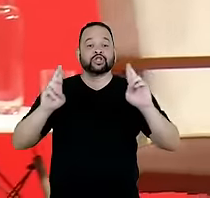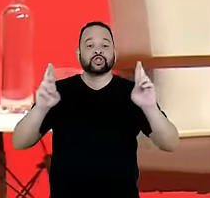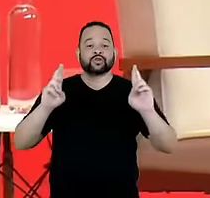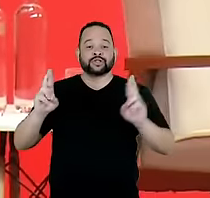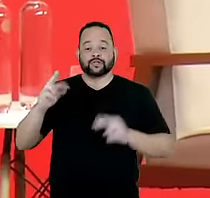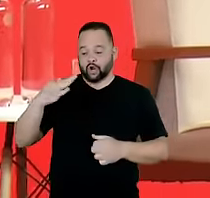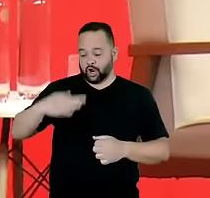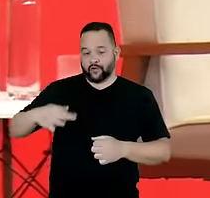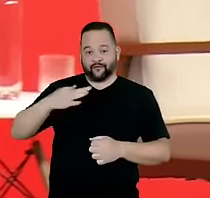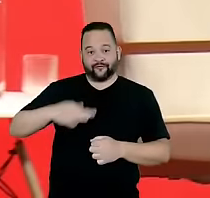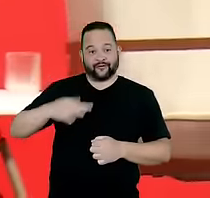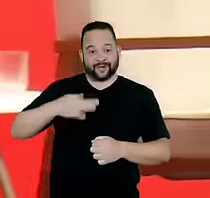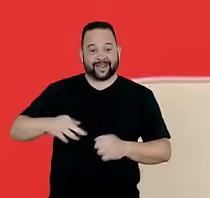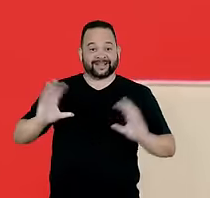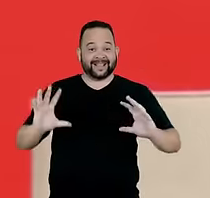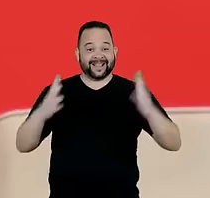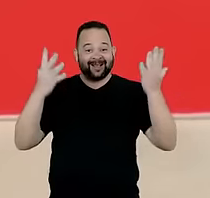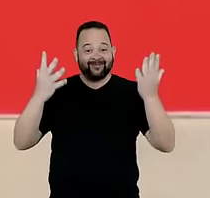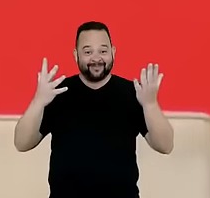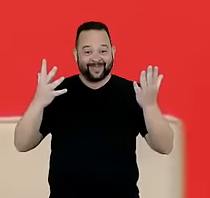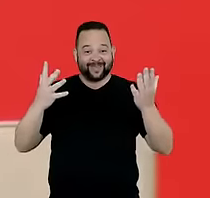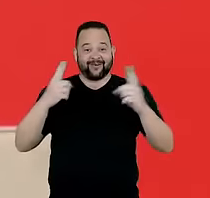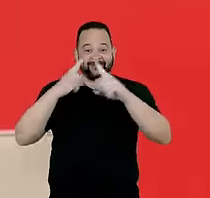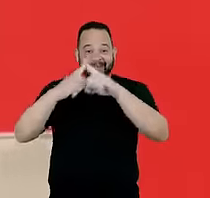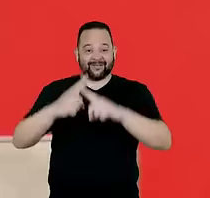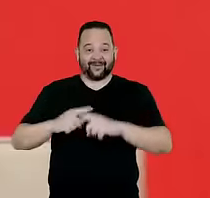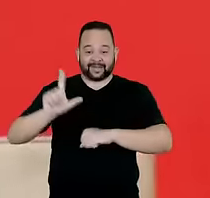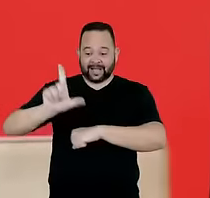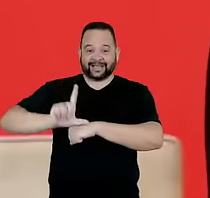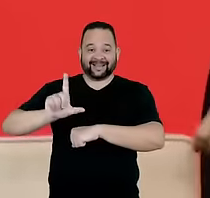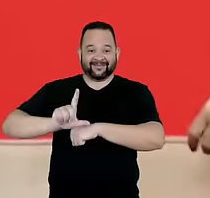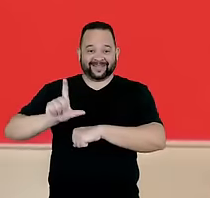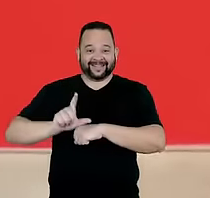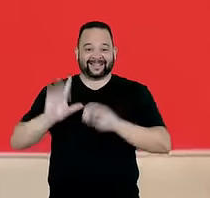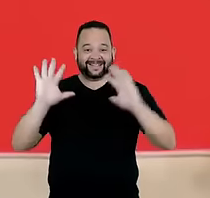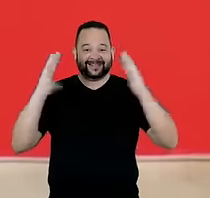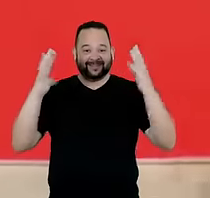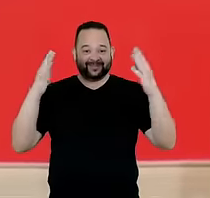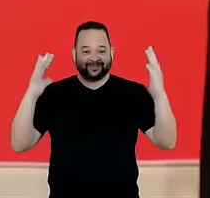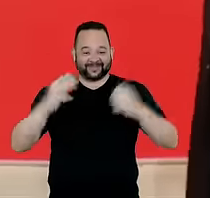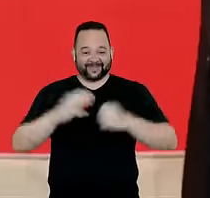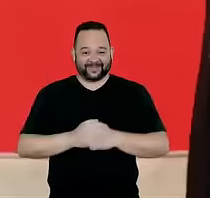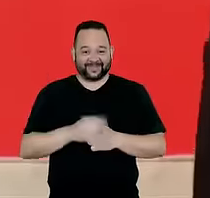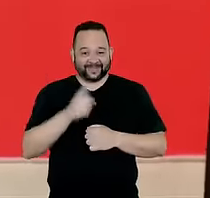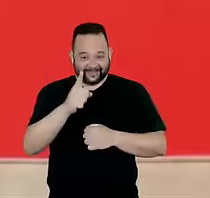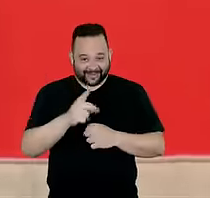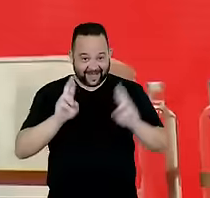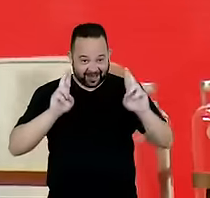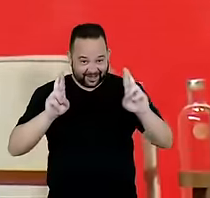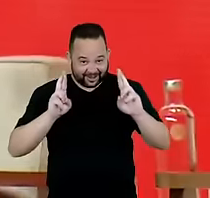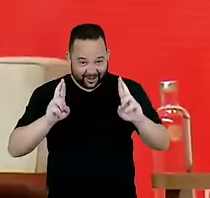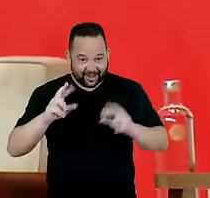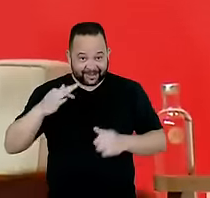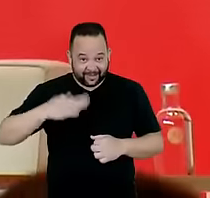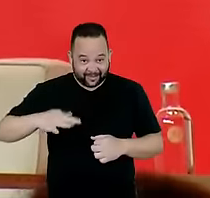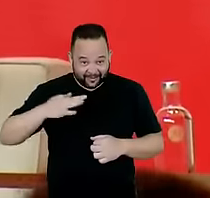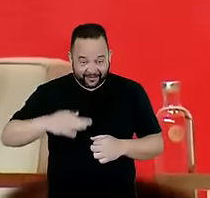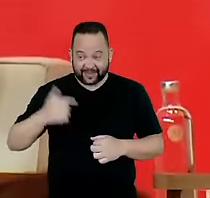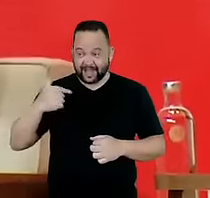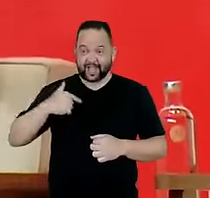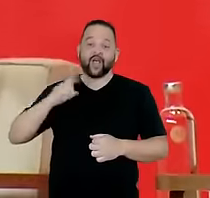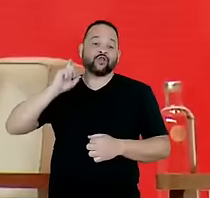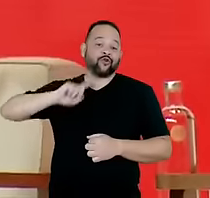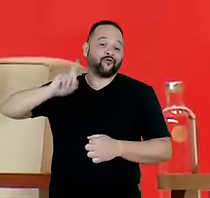aí pessoal você é tricolor um pouquinho ah eu sou flamenguista mas eu fiquei feliz sou